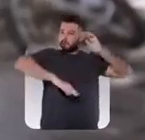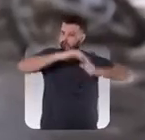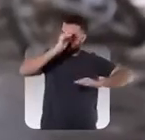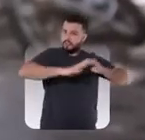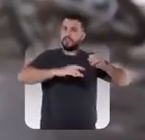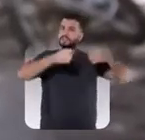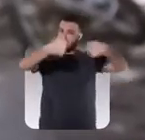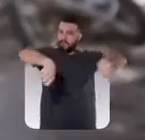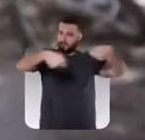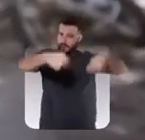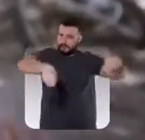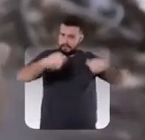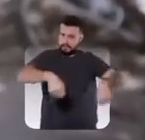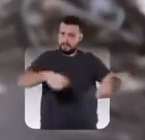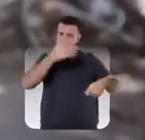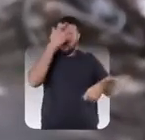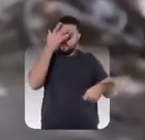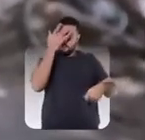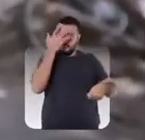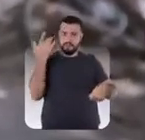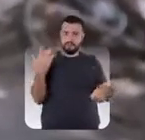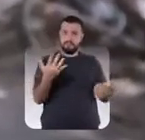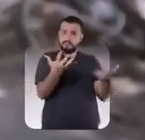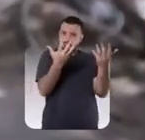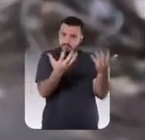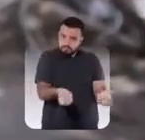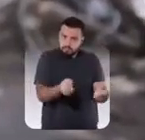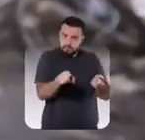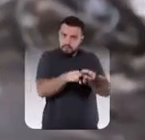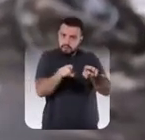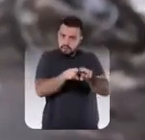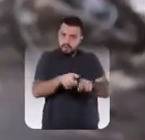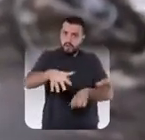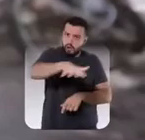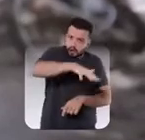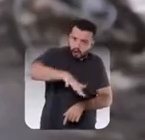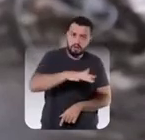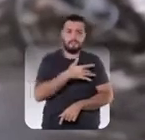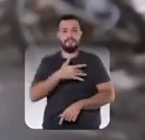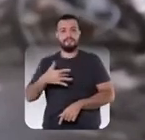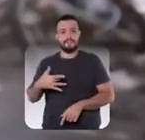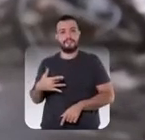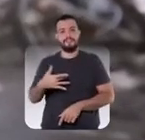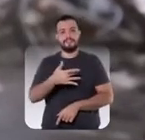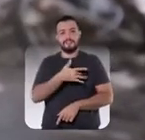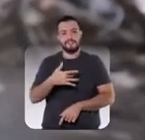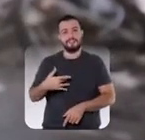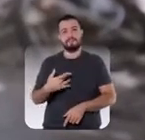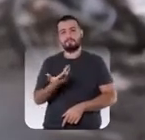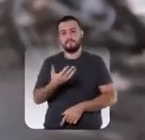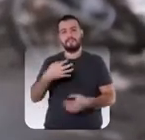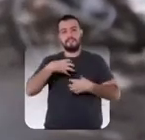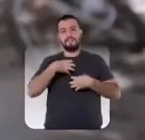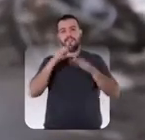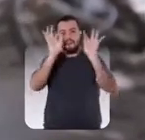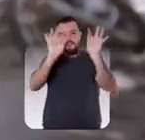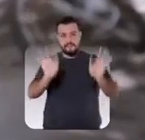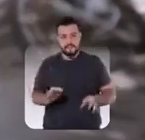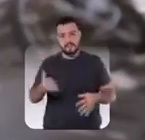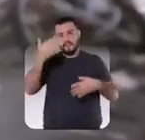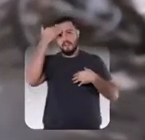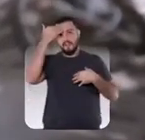todos os profissionais para cada área da nossa saúde, né? Então estamos bem aparados. Então